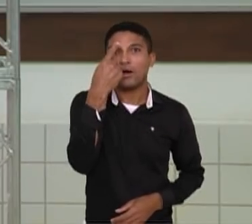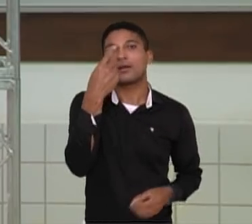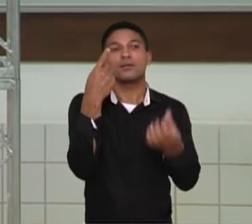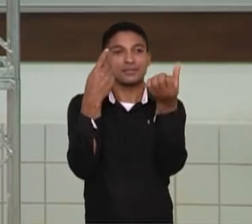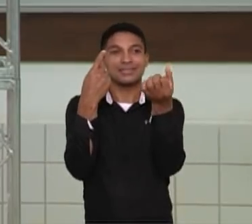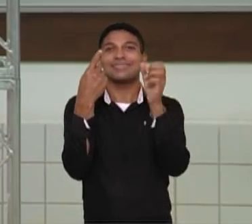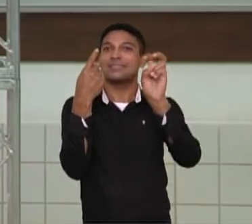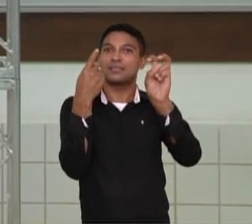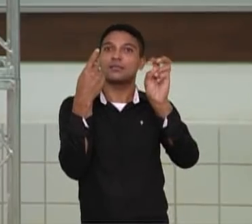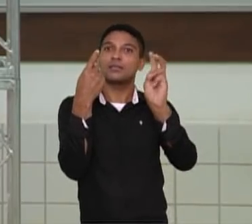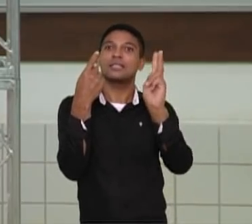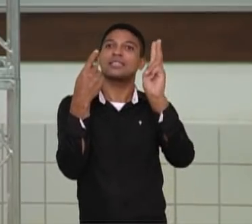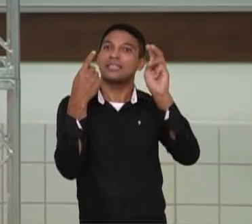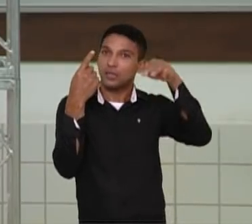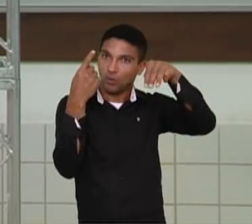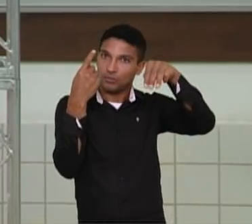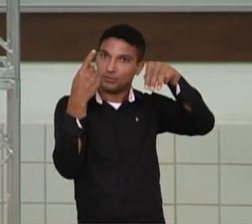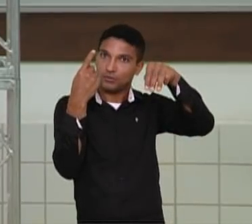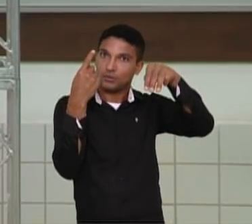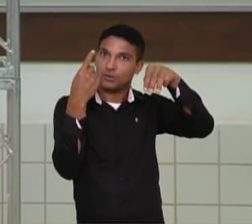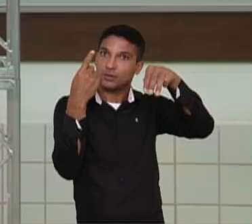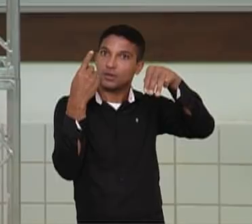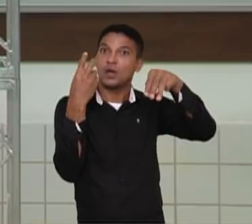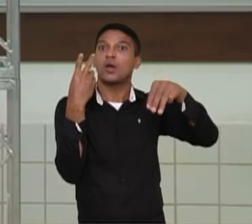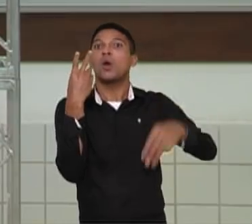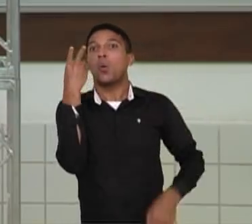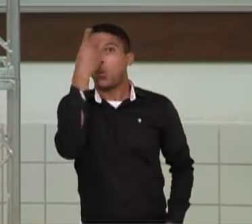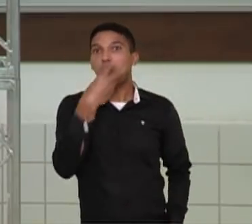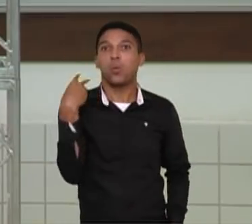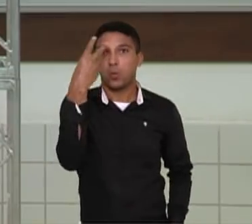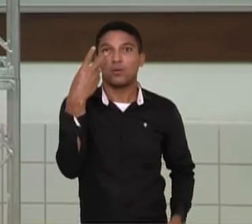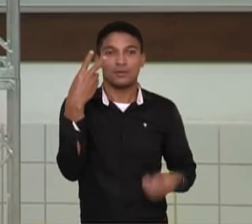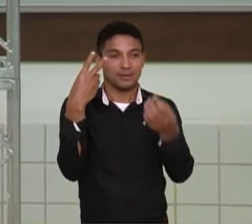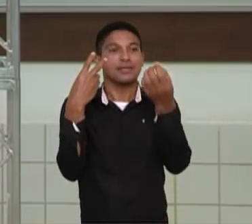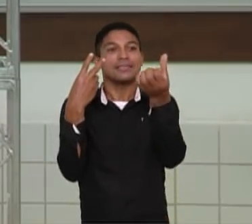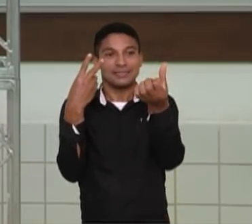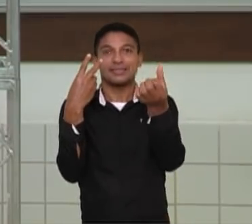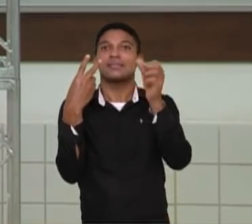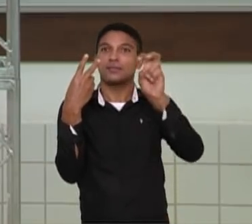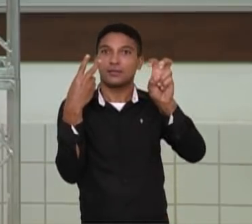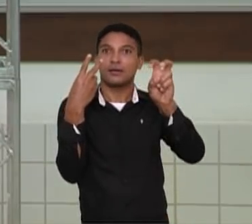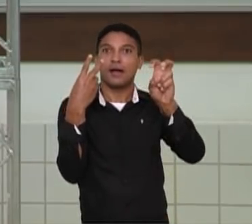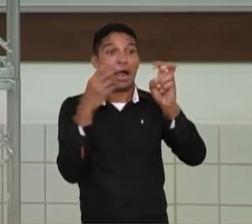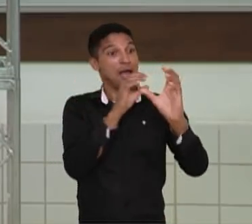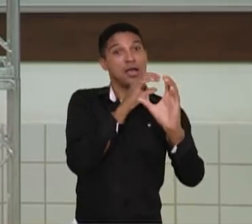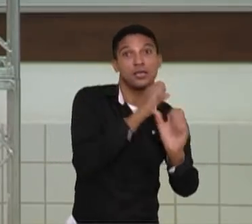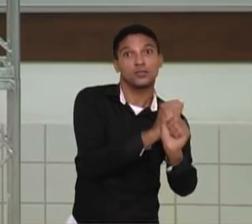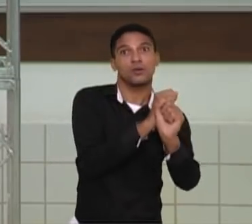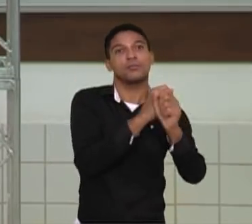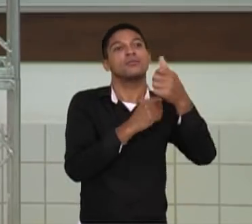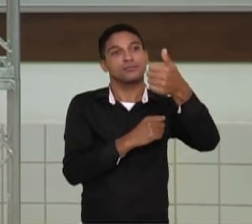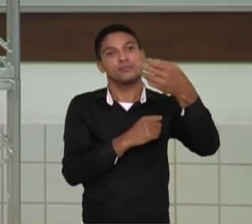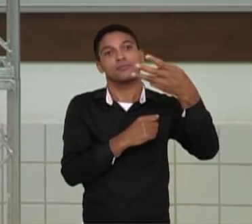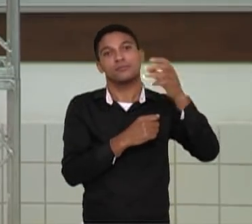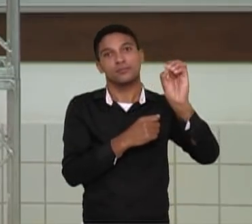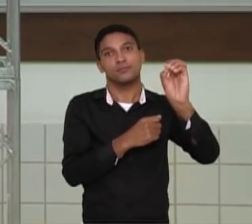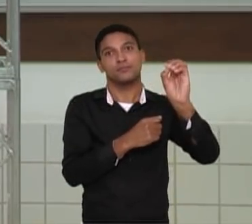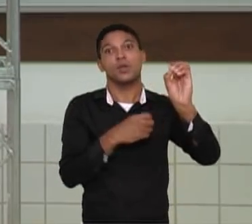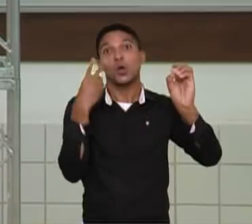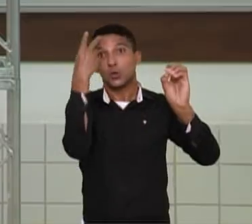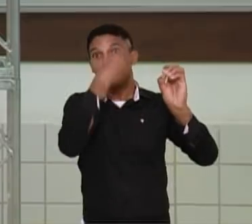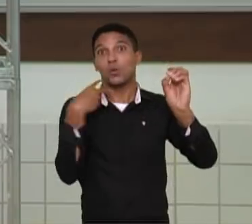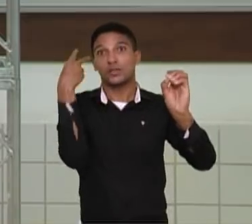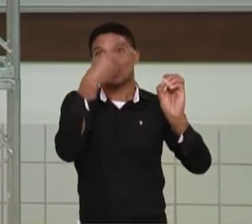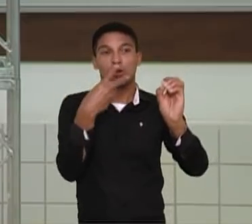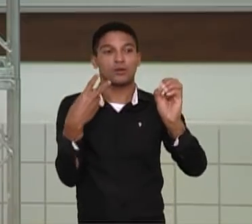65 quilômetros. Aí na próxima hora você percorre mais 65, você já percorreu 130. Você gastou 2 horas